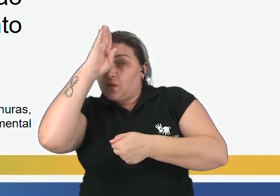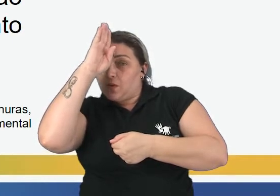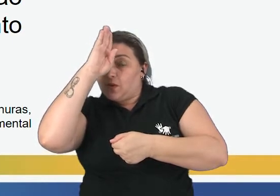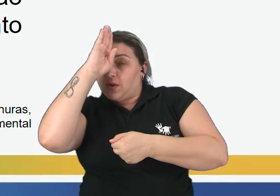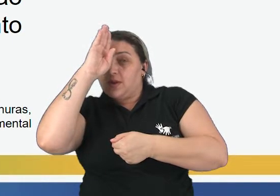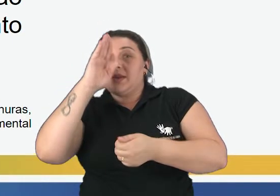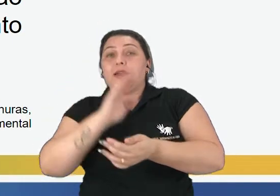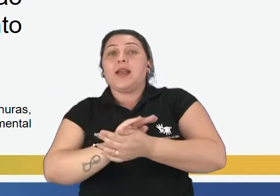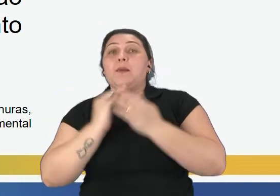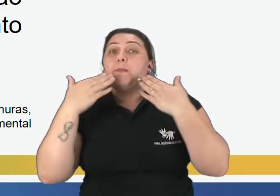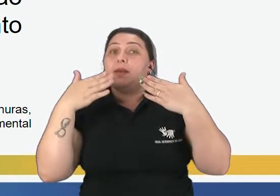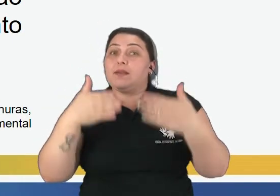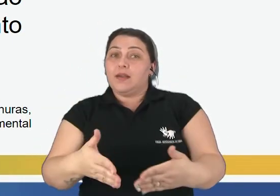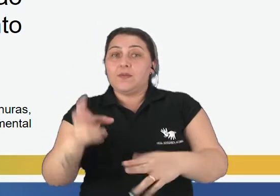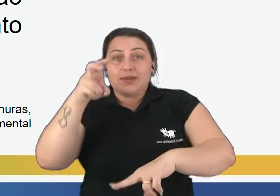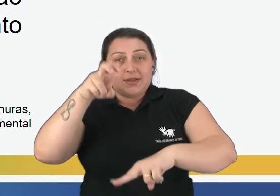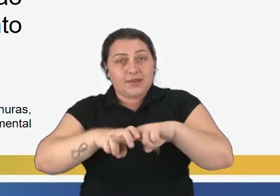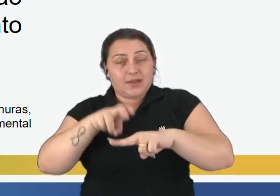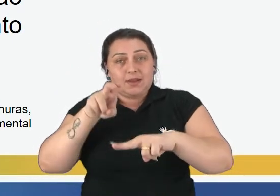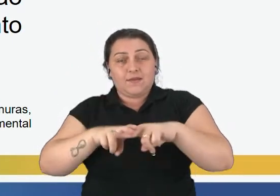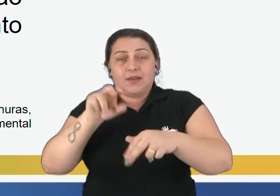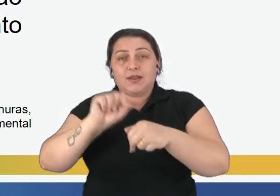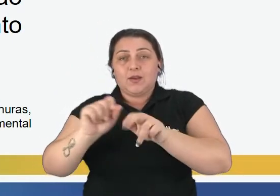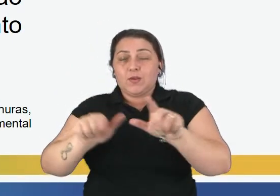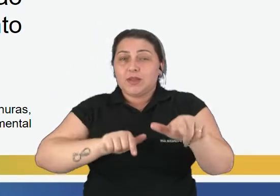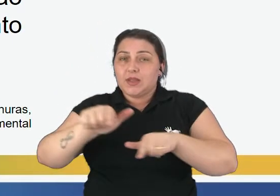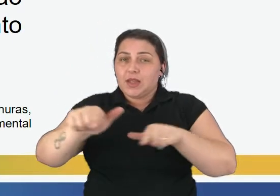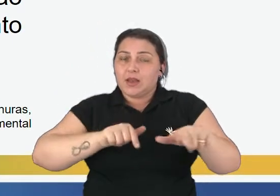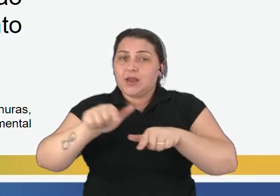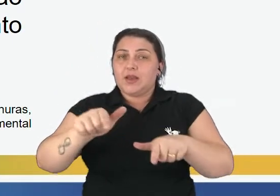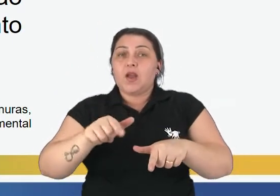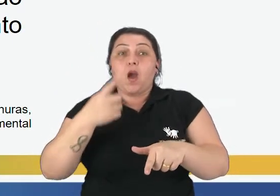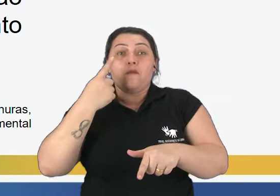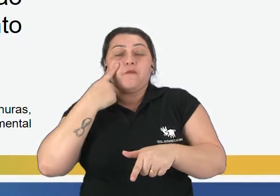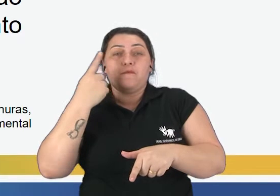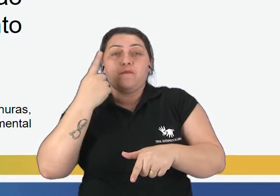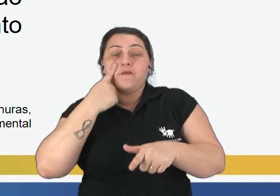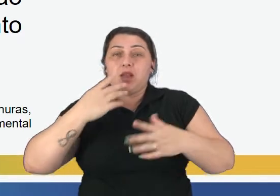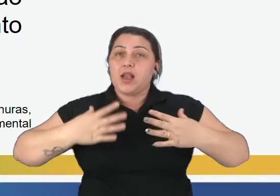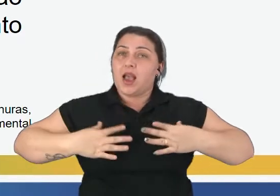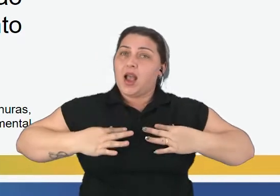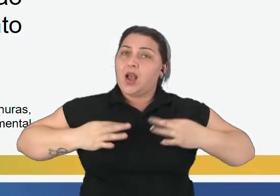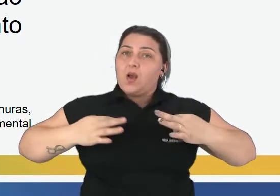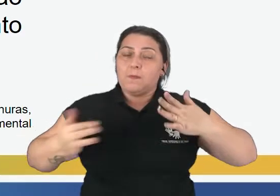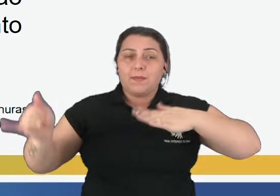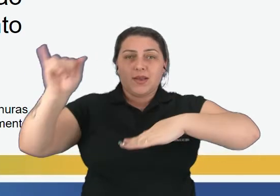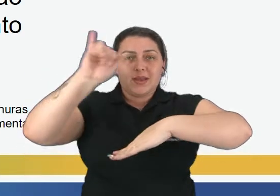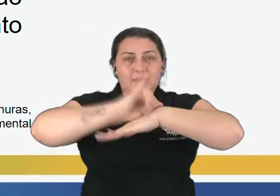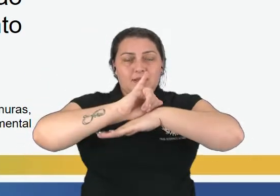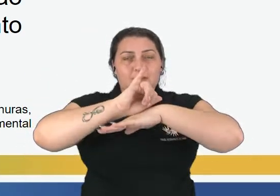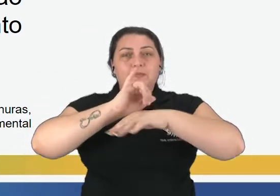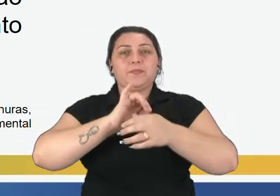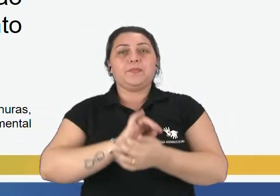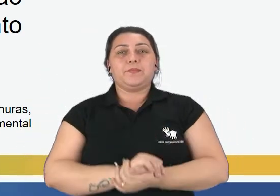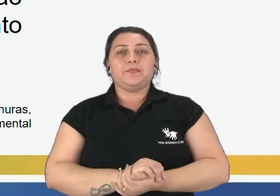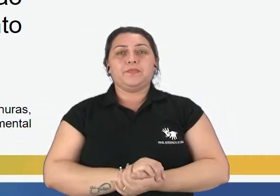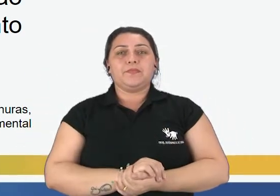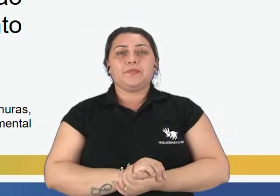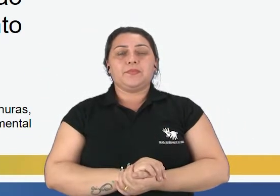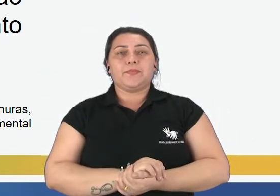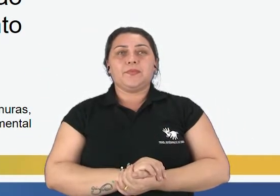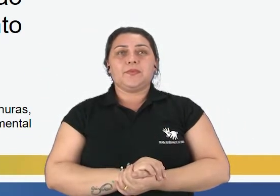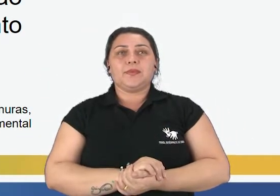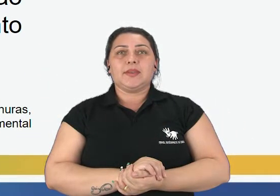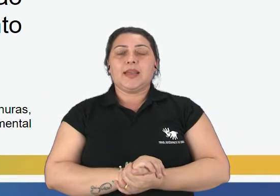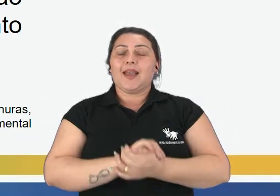sentar-se para fazer o seu trabalho, como de costume, quando viram as roupas colocadas para eles, que os